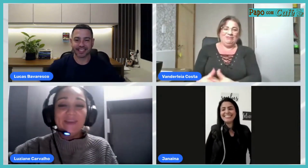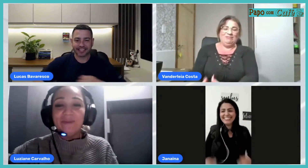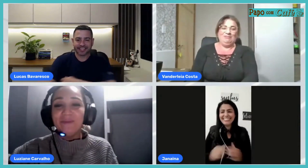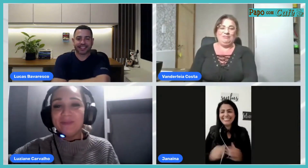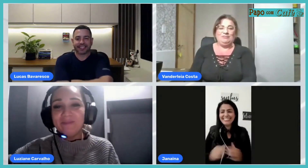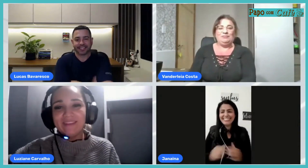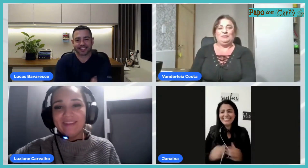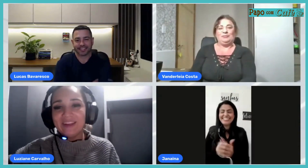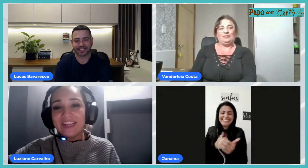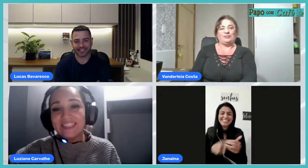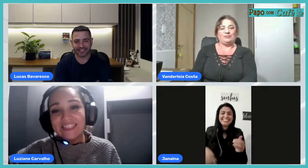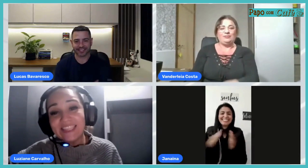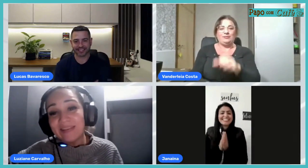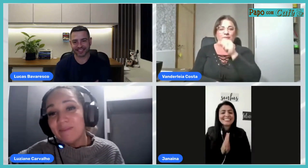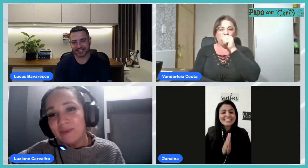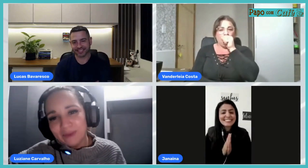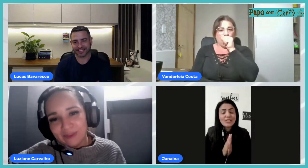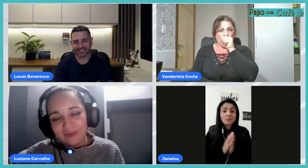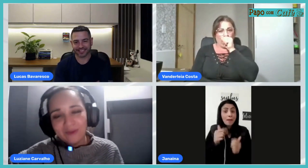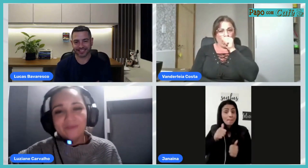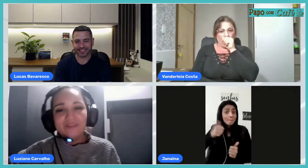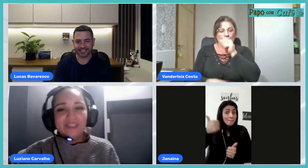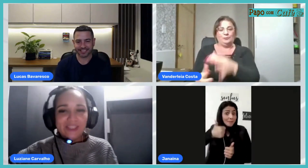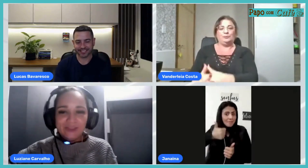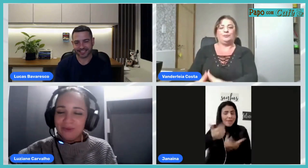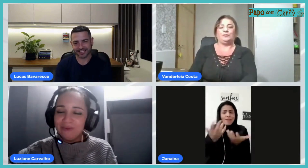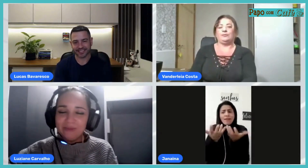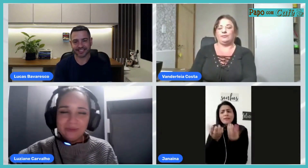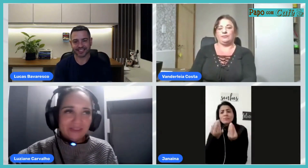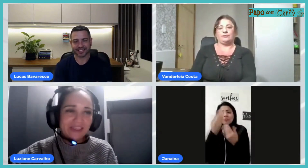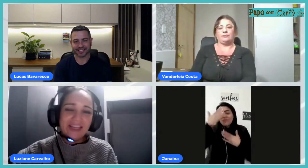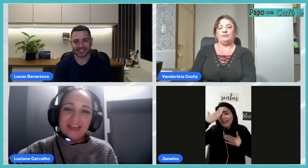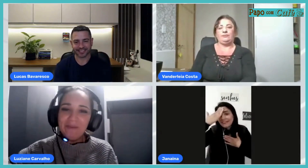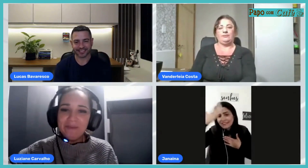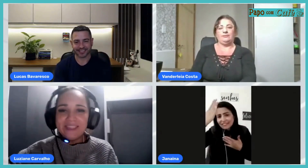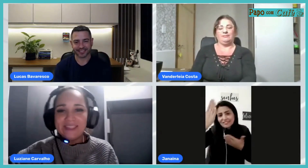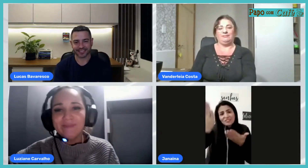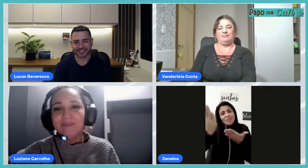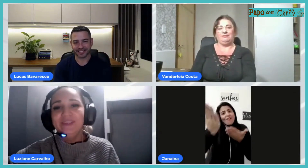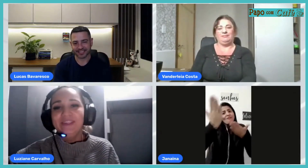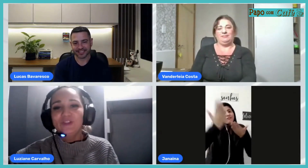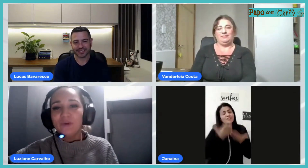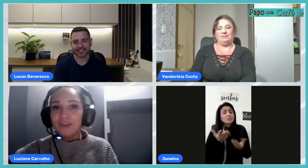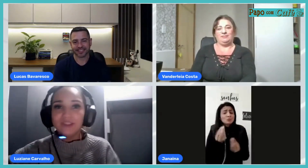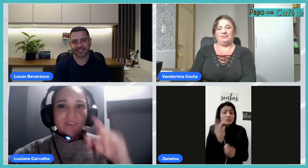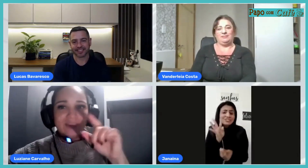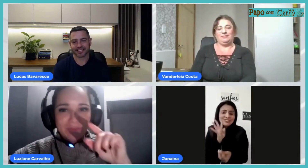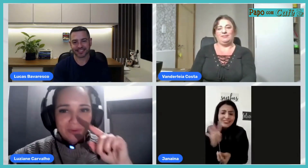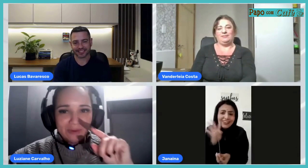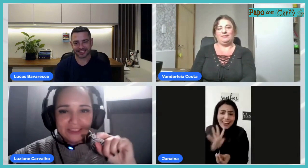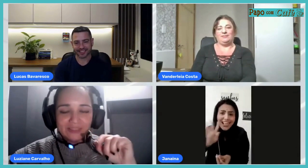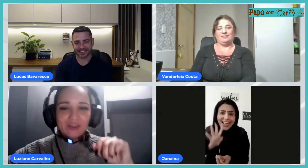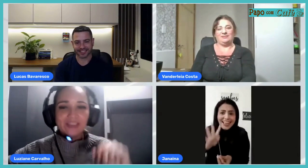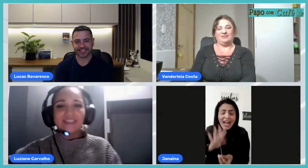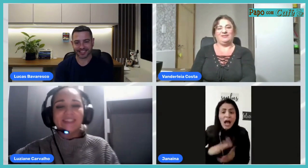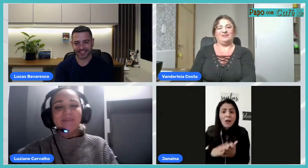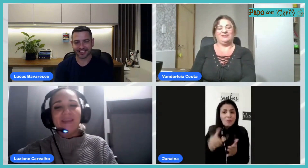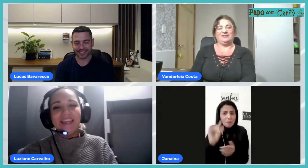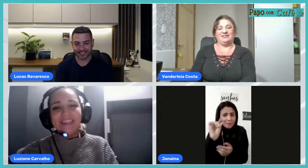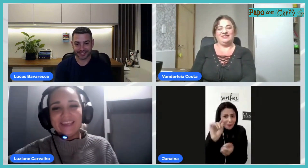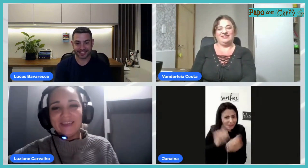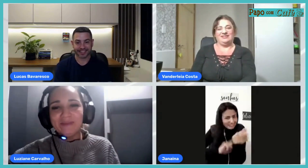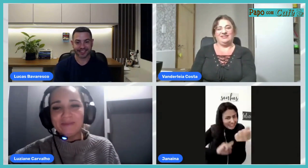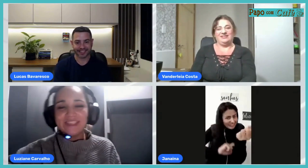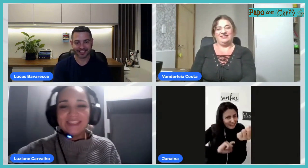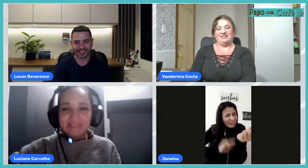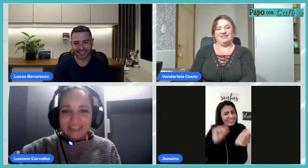Olha, eu primeiro quero agradecer muito o convite, foi muito legal mesmo. Te confesso que eu estava um pouco nervosa